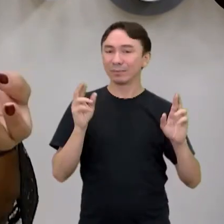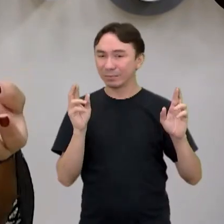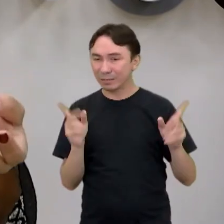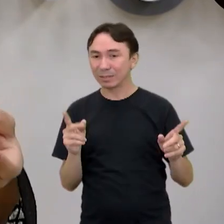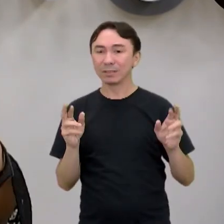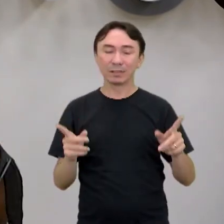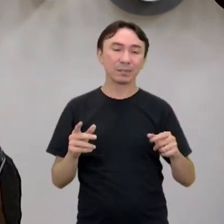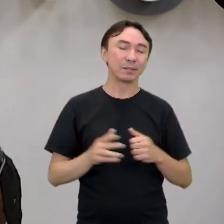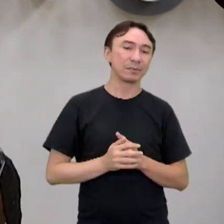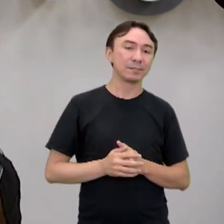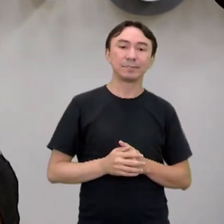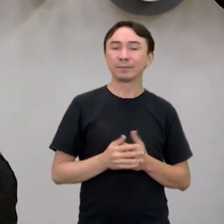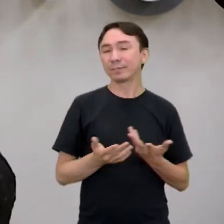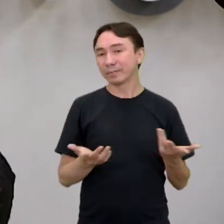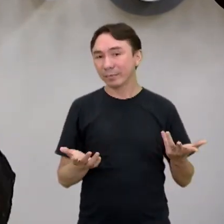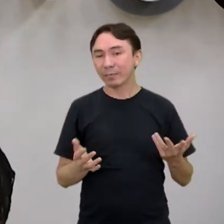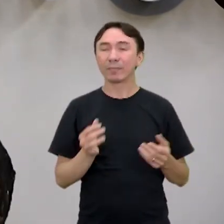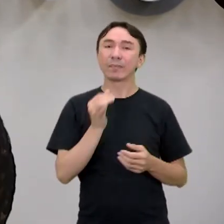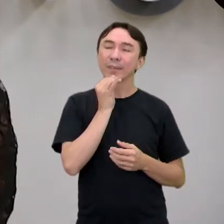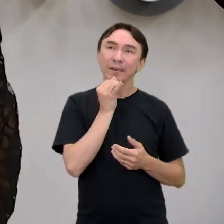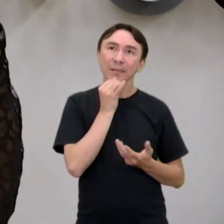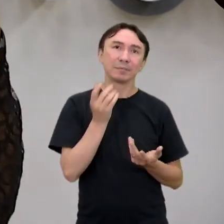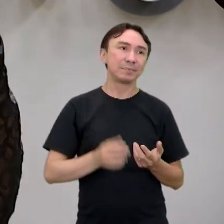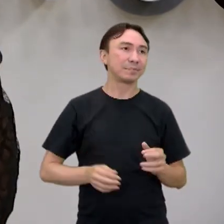A diferença é salarial,